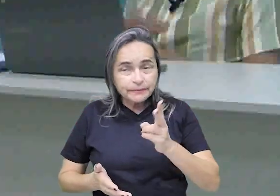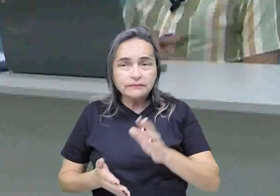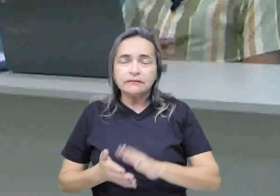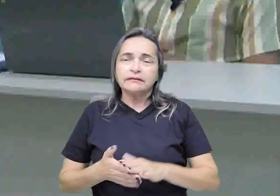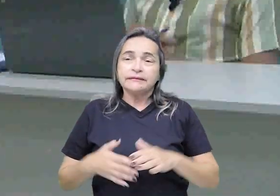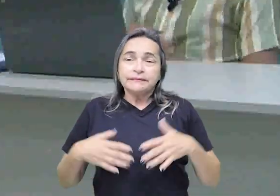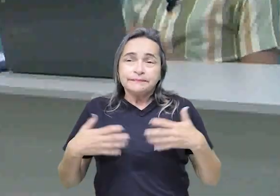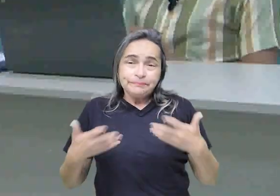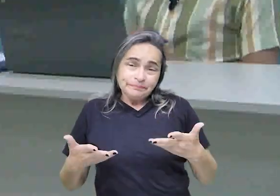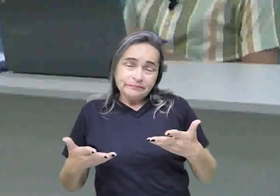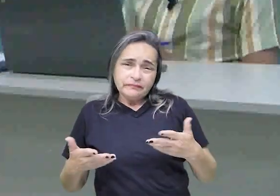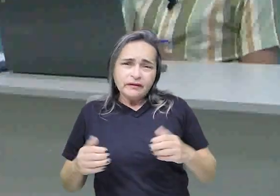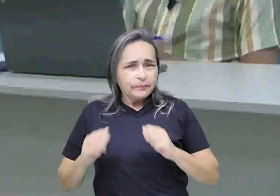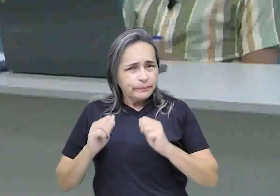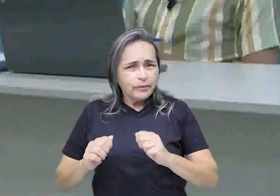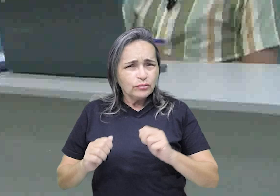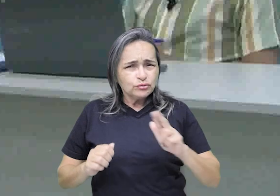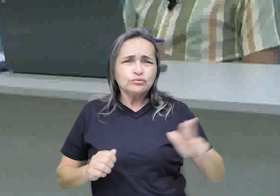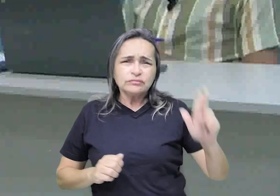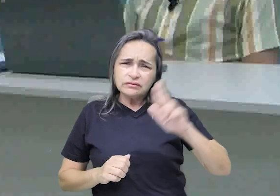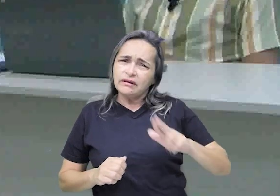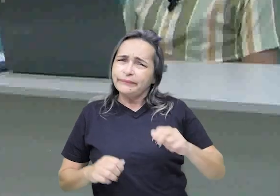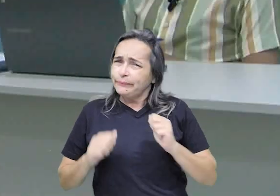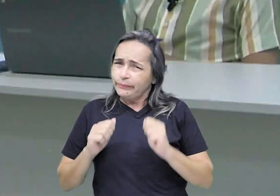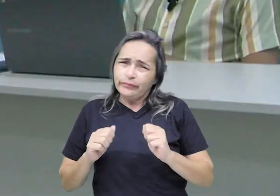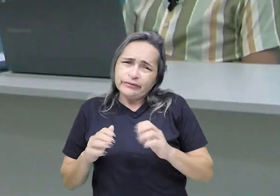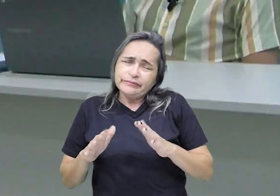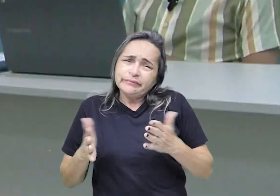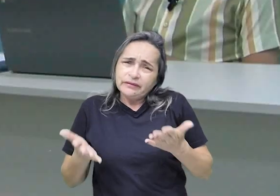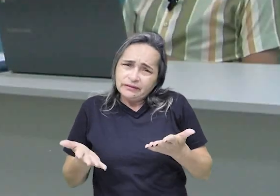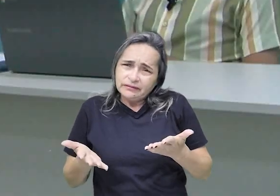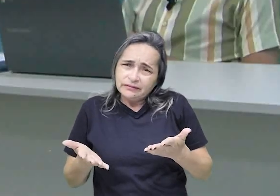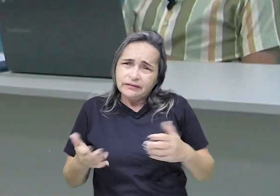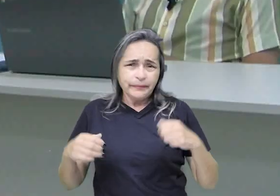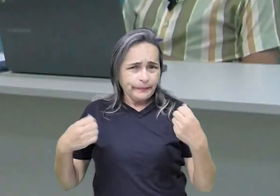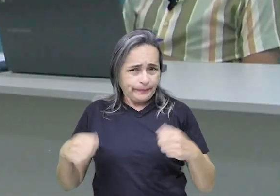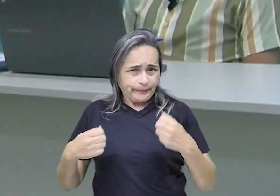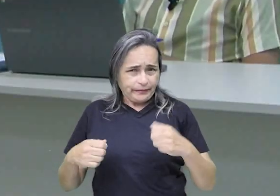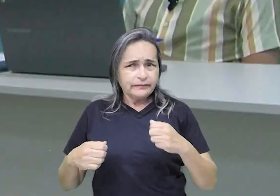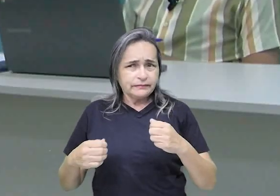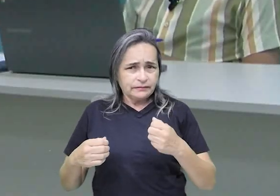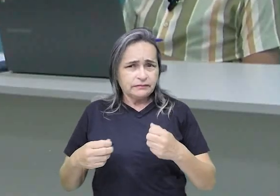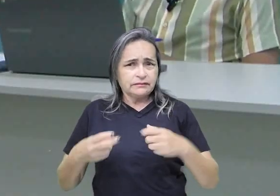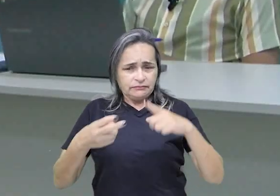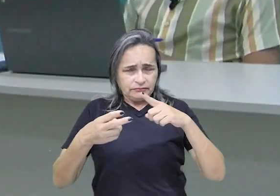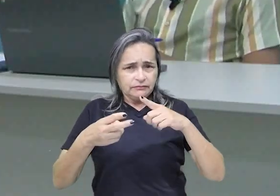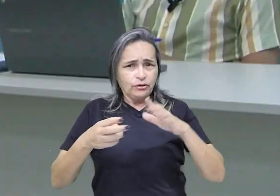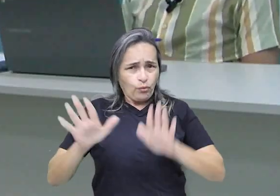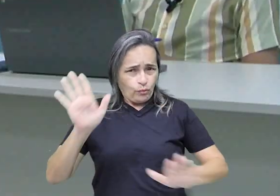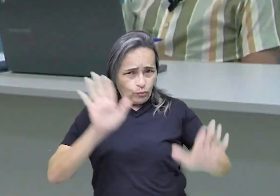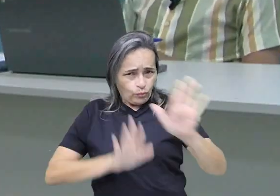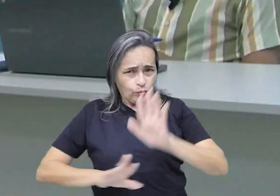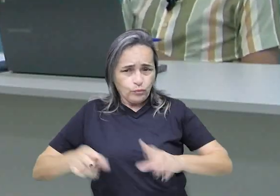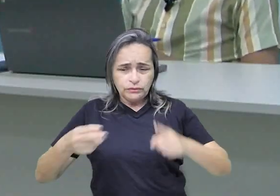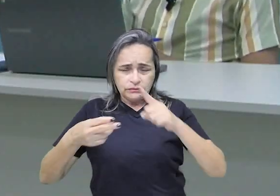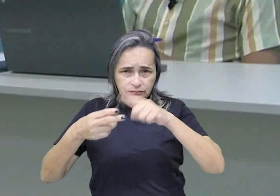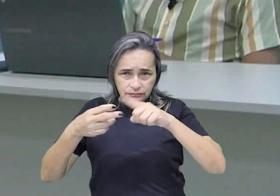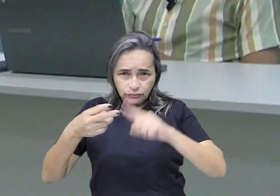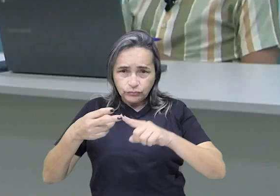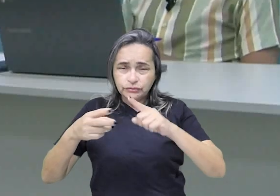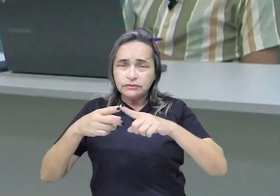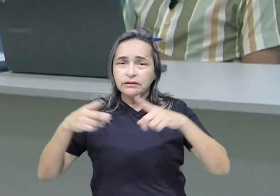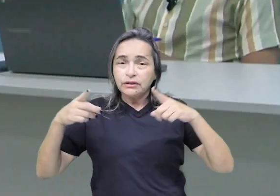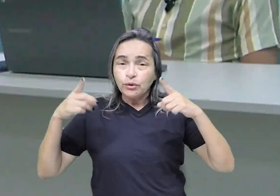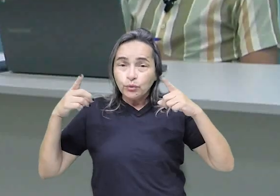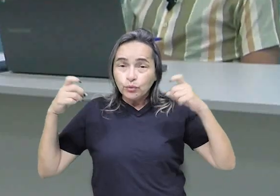uso do fone? Pode, você até pode usar o fone de ouvido, mas você tem que administrar duas coisas. O que é? É a